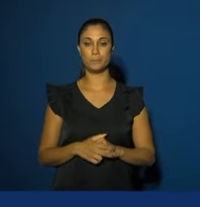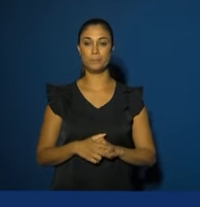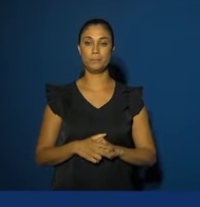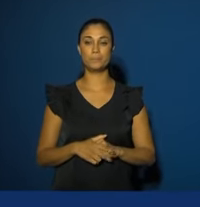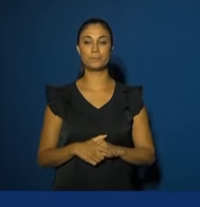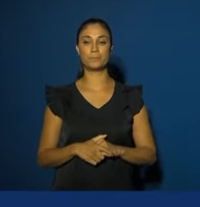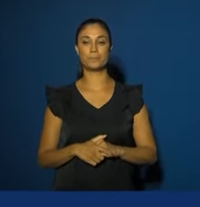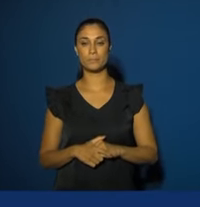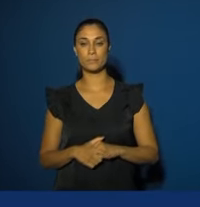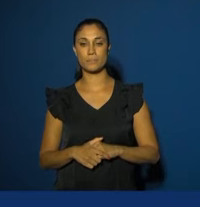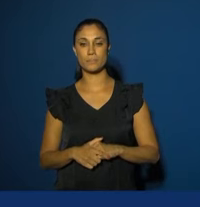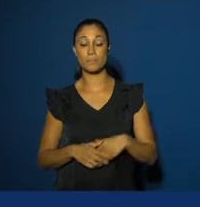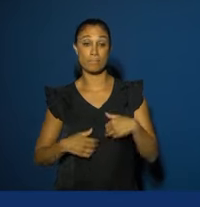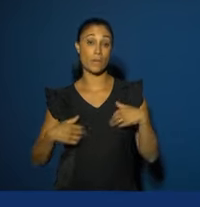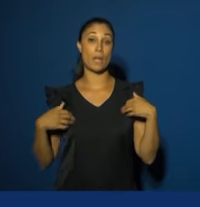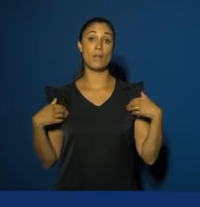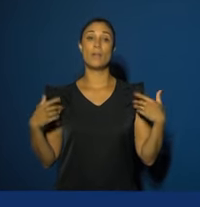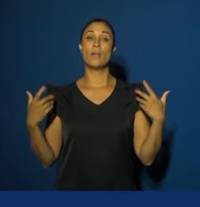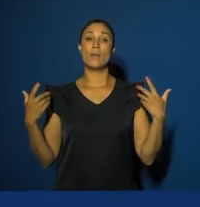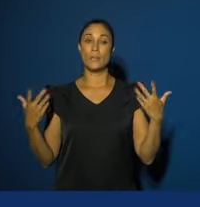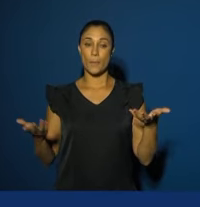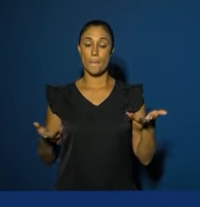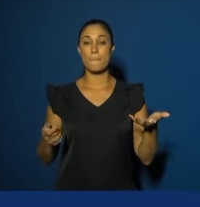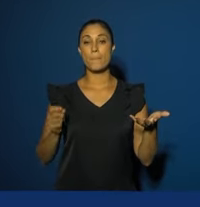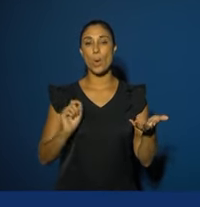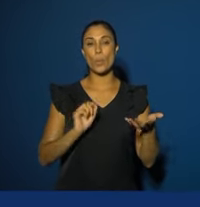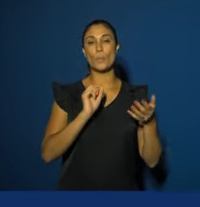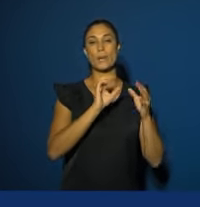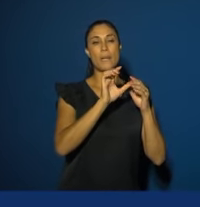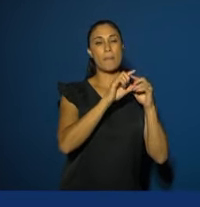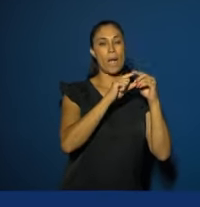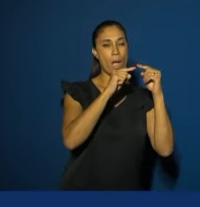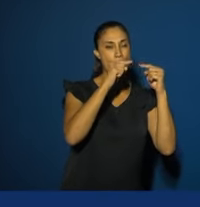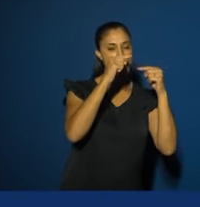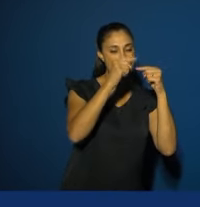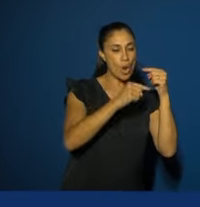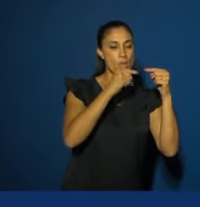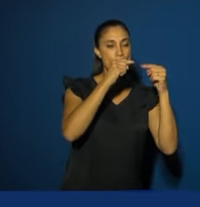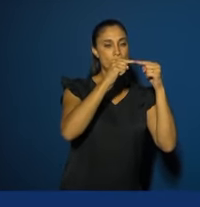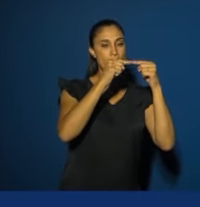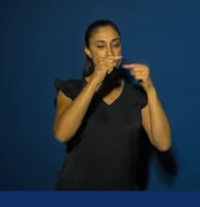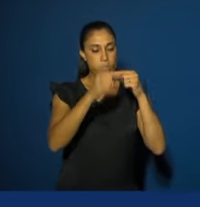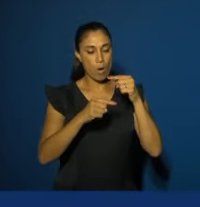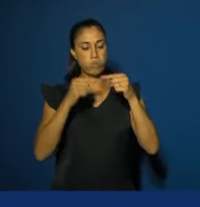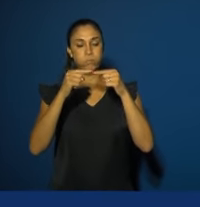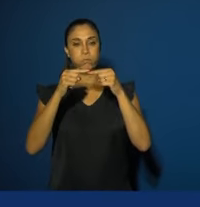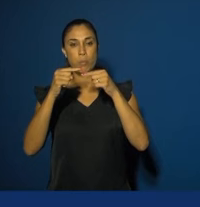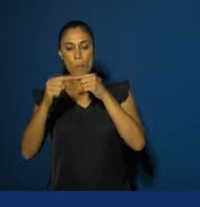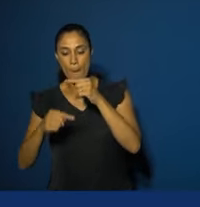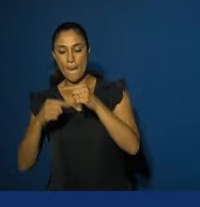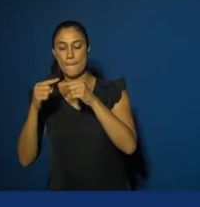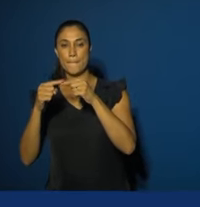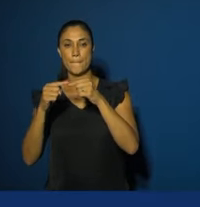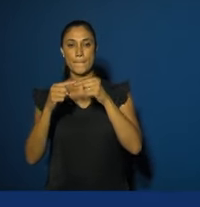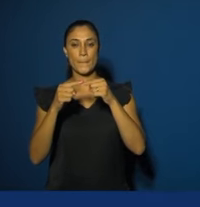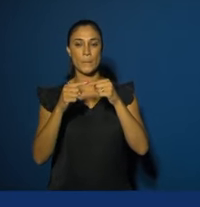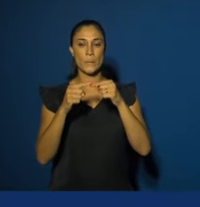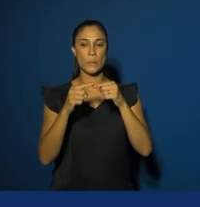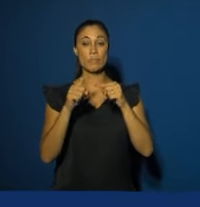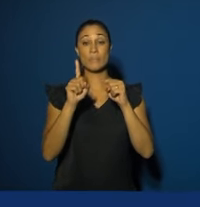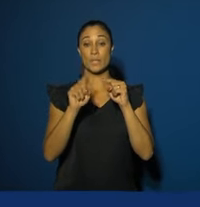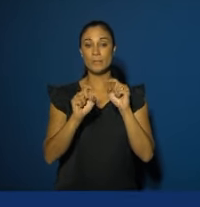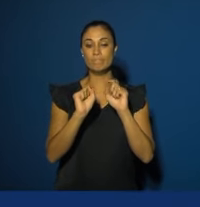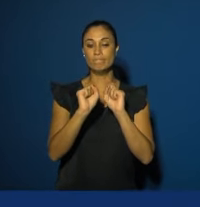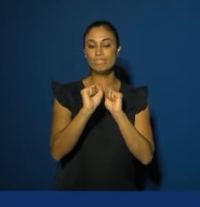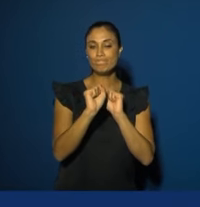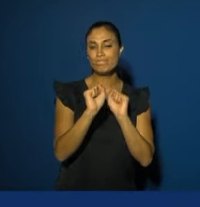anos então paraa Cadência de evolução do saneamento há de se